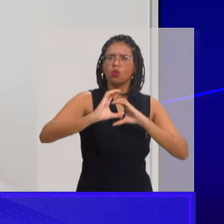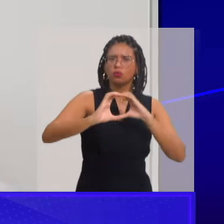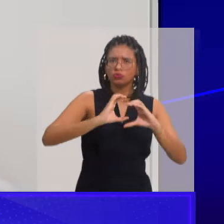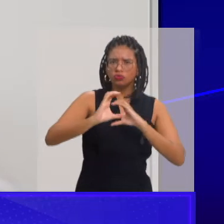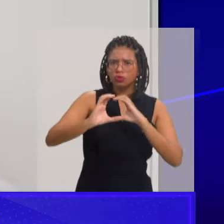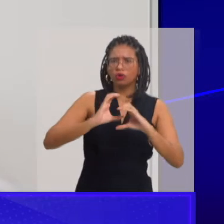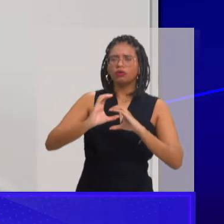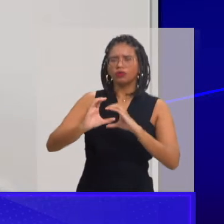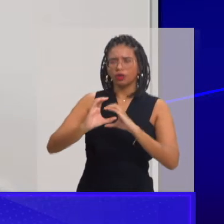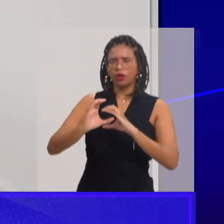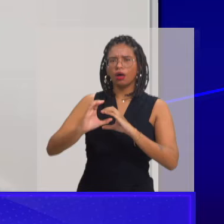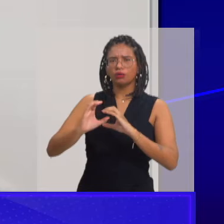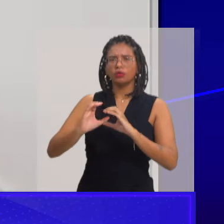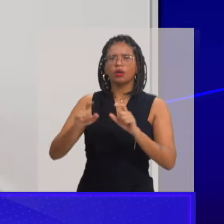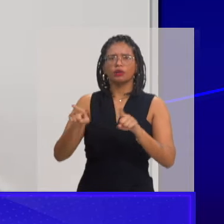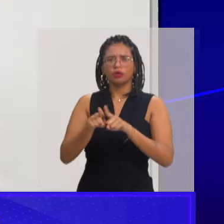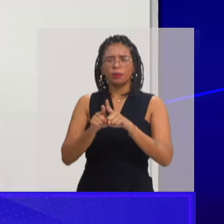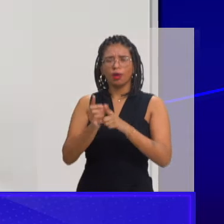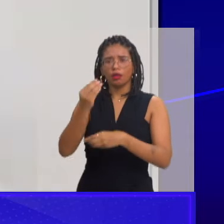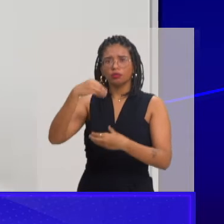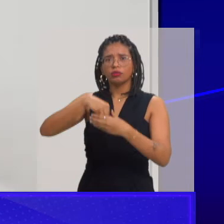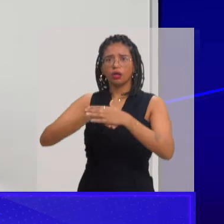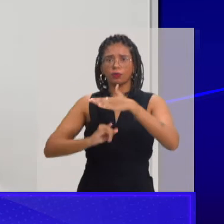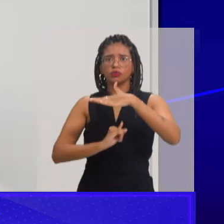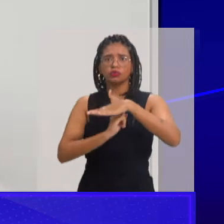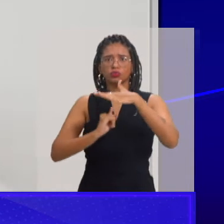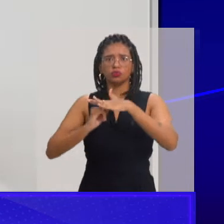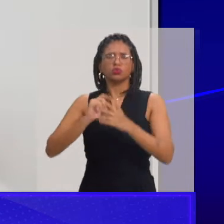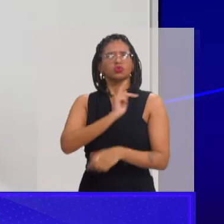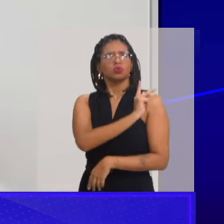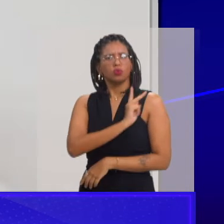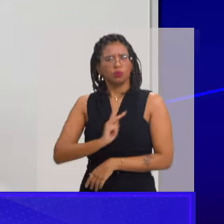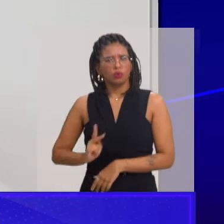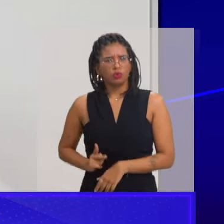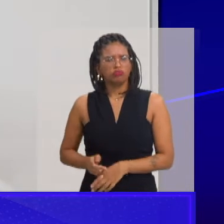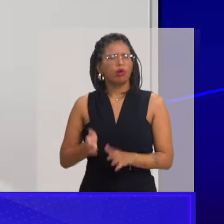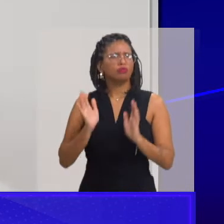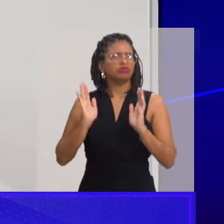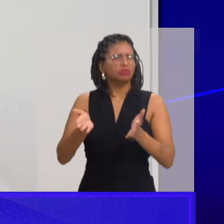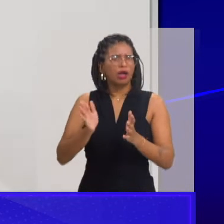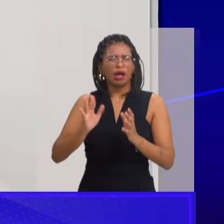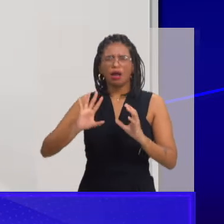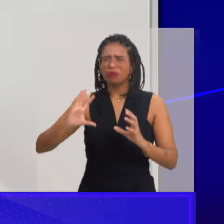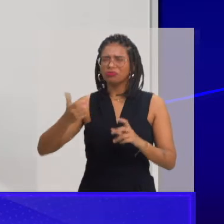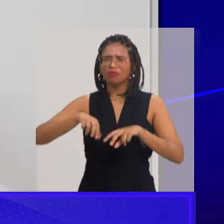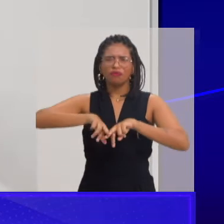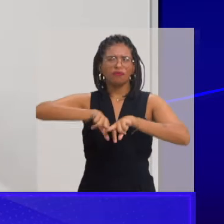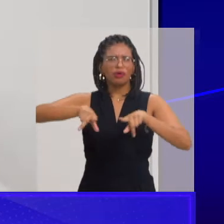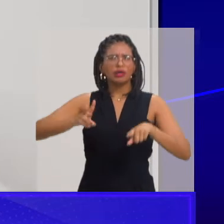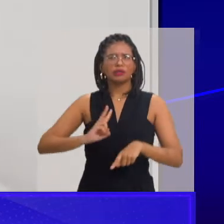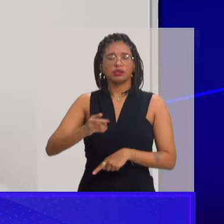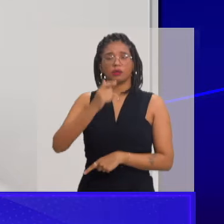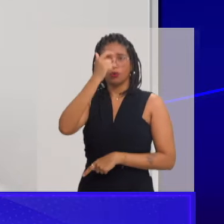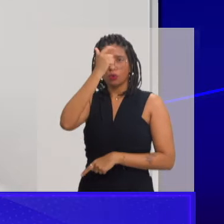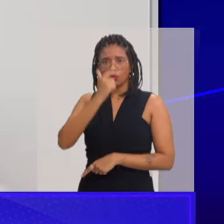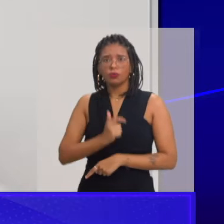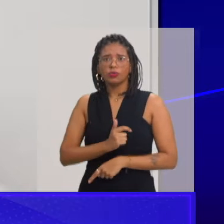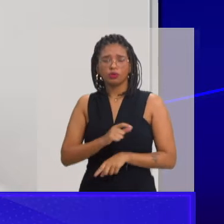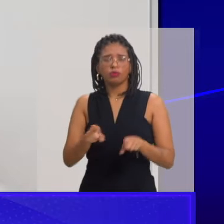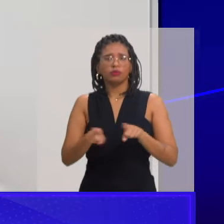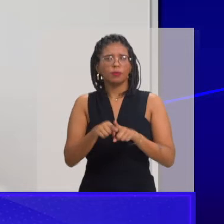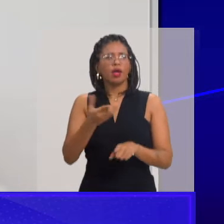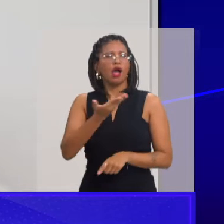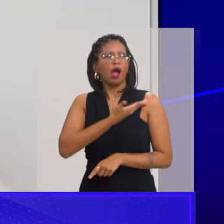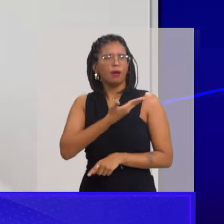ser achacalhado e colocado como piada nas redes sociais. de ser desafiado enquanto um comunicador